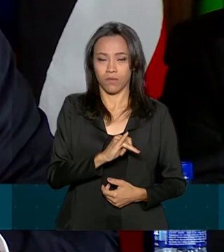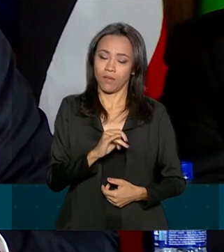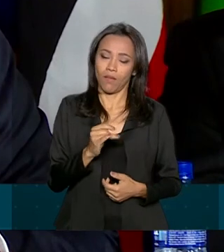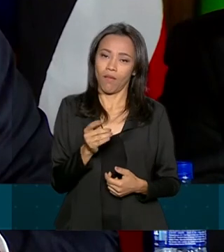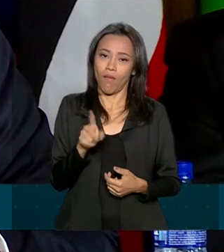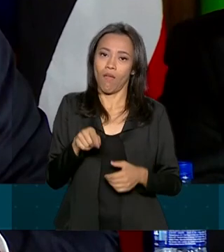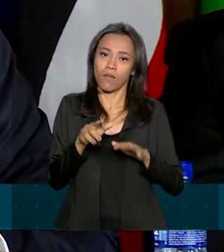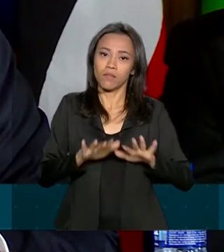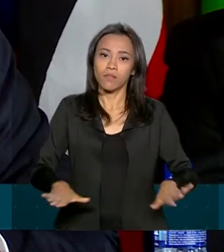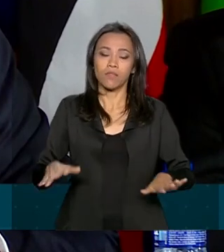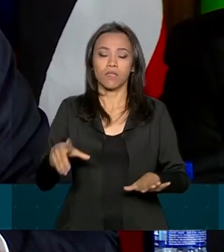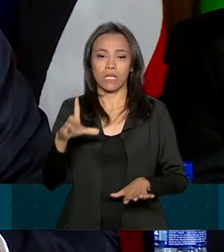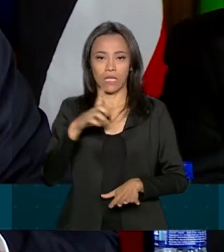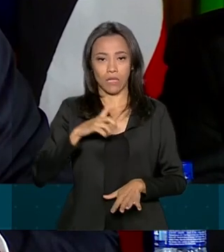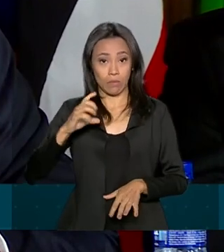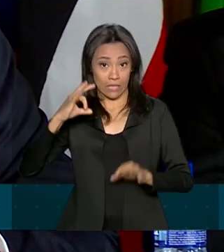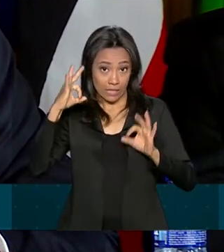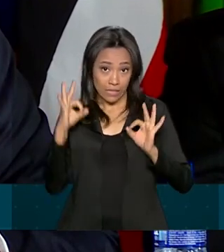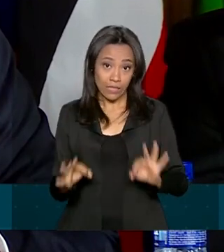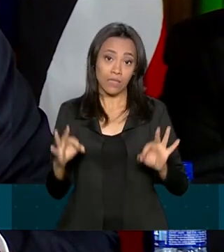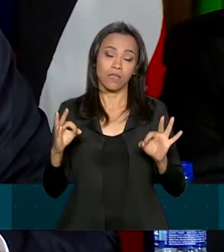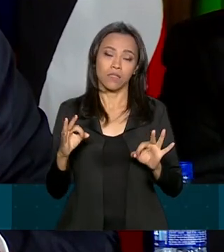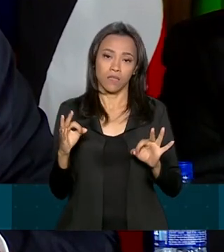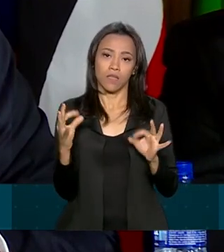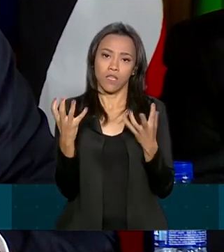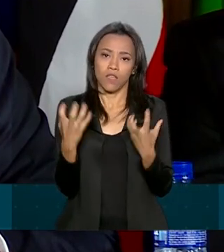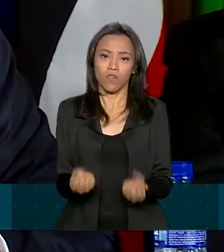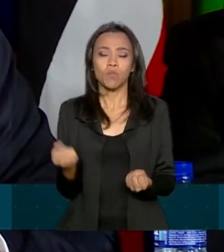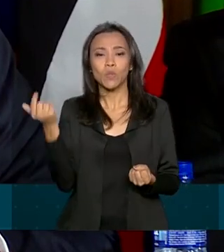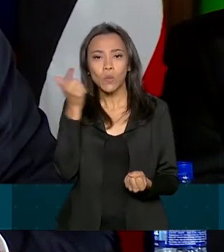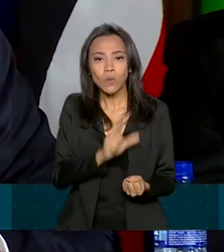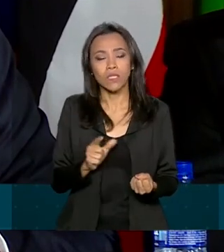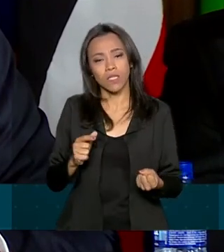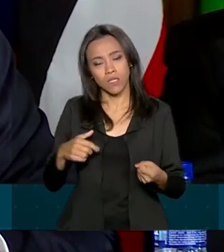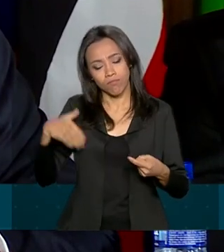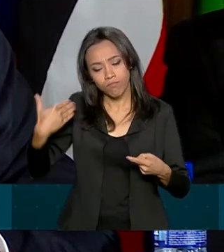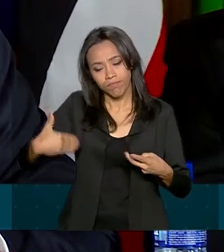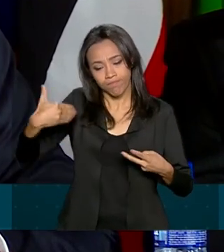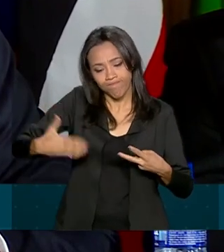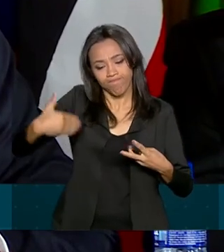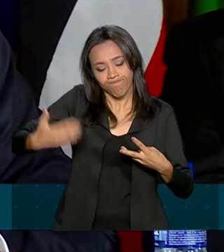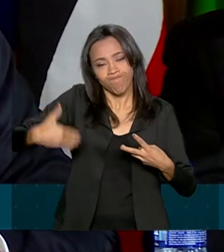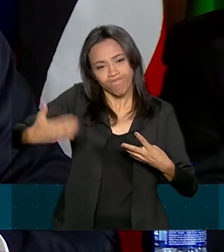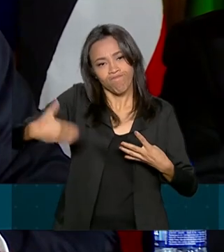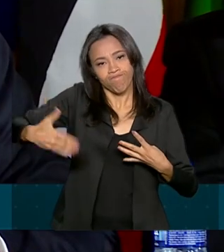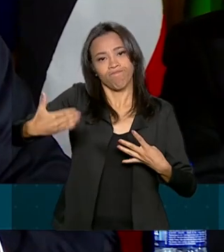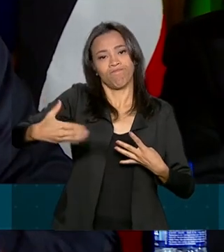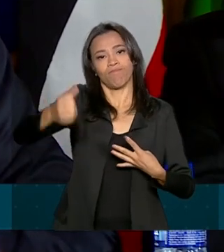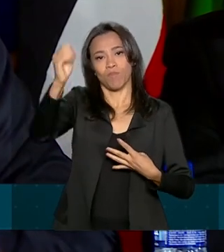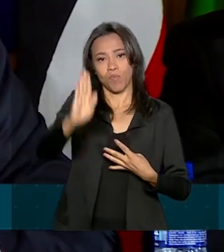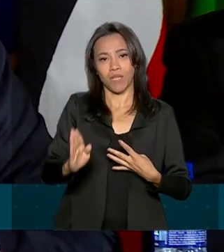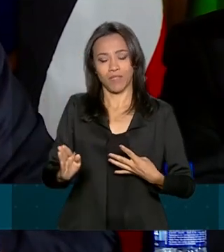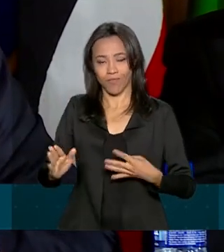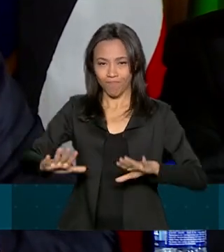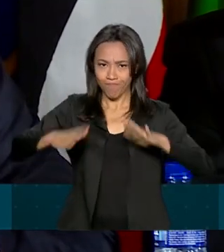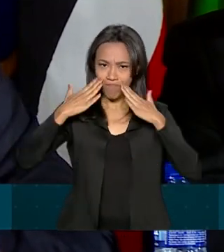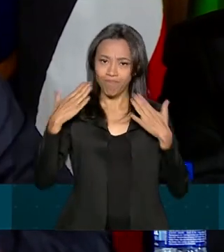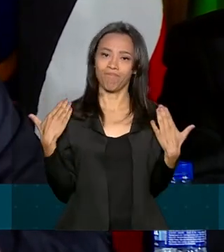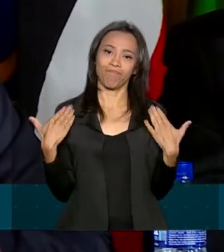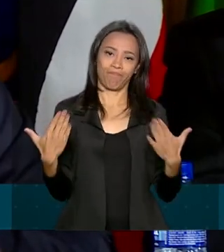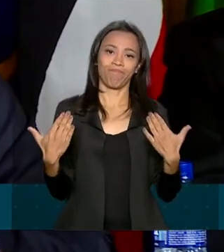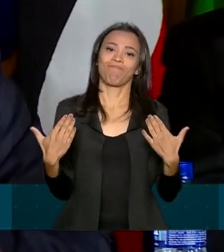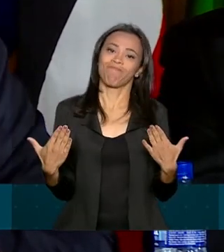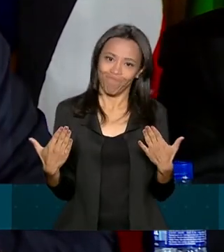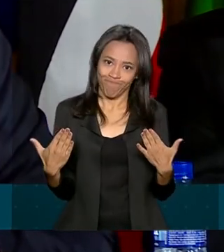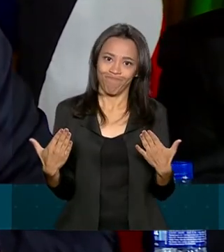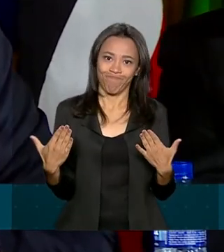nós temos a certeza que venceremos etapas para colocar o Brasil no local de destaque que ele merece.